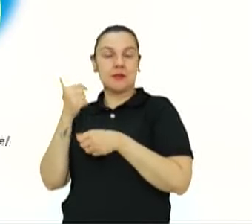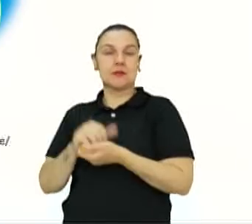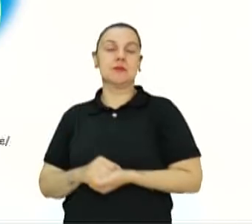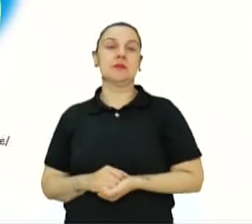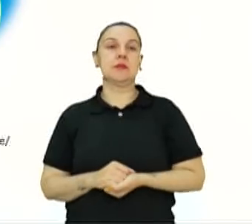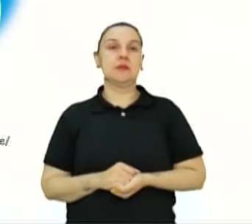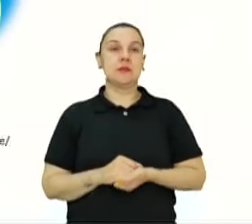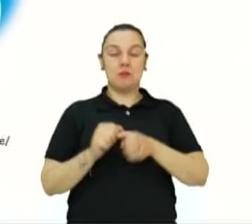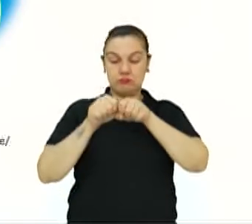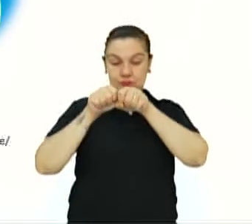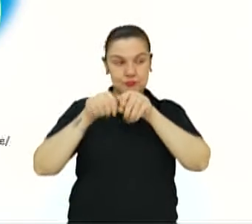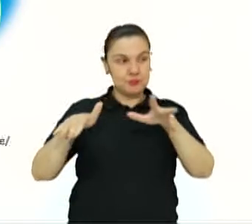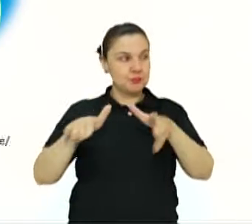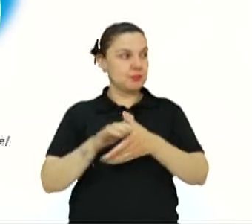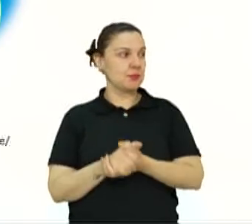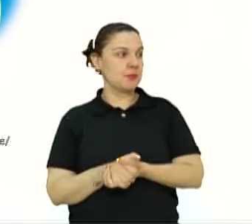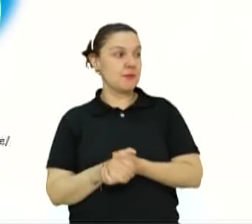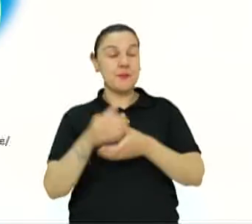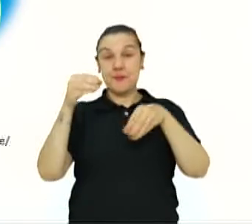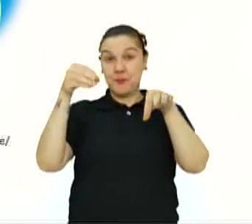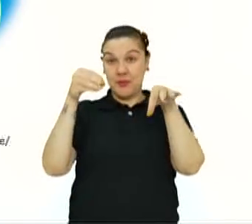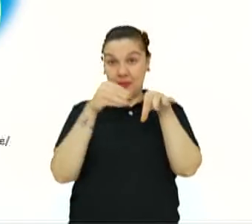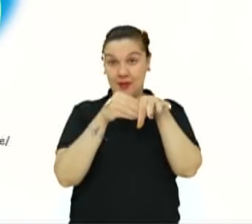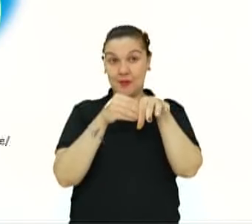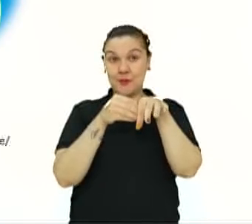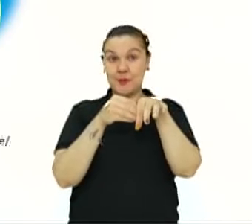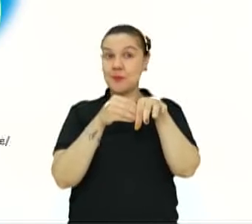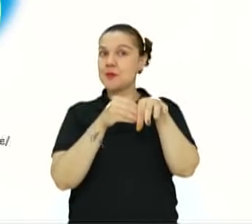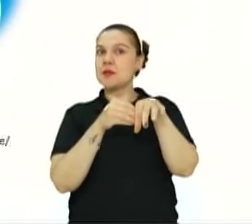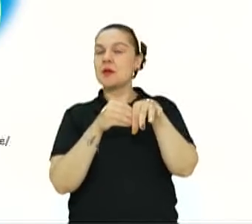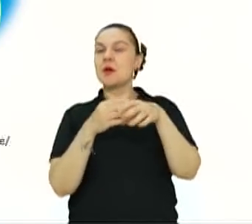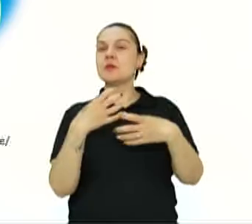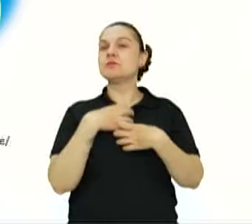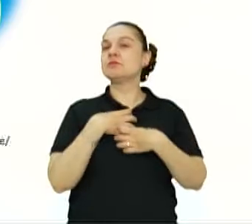se reproduzir ali no interior. E aí, o que a